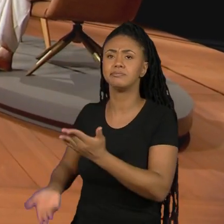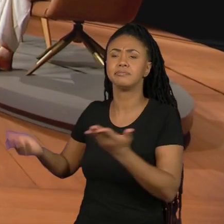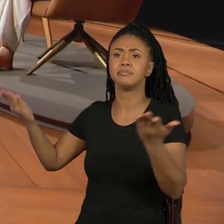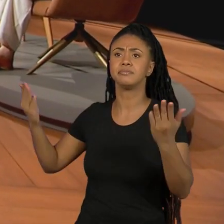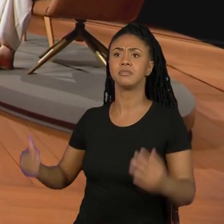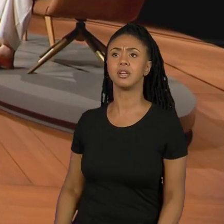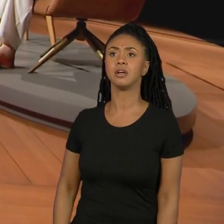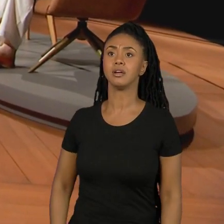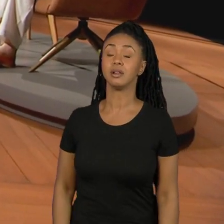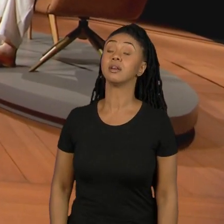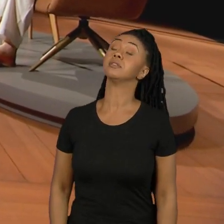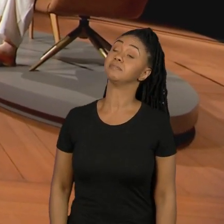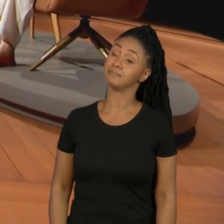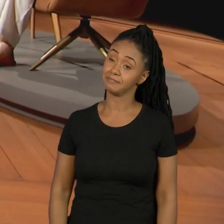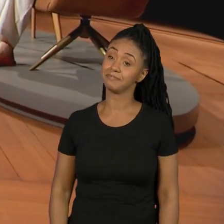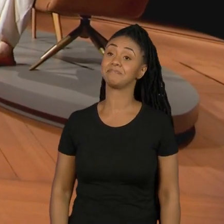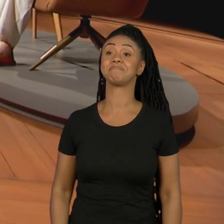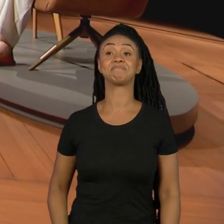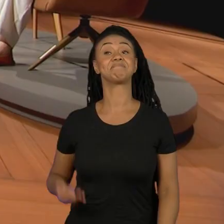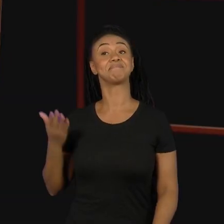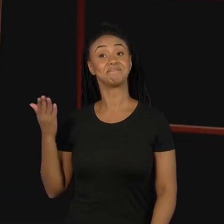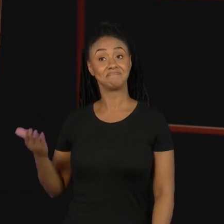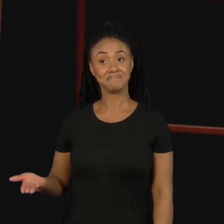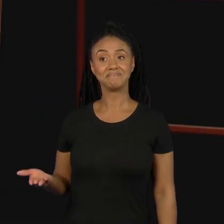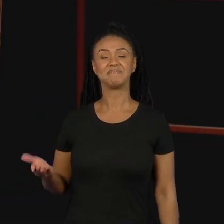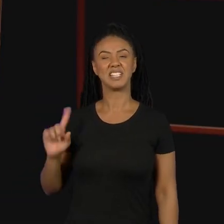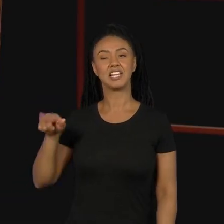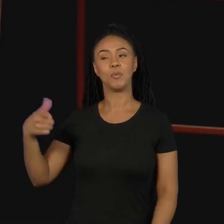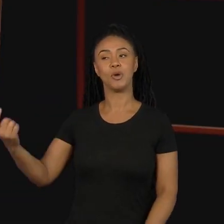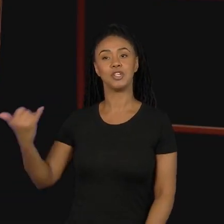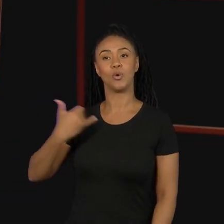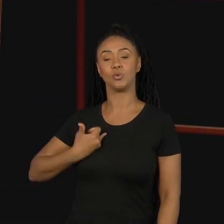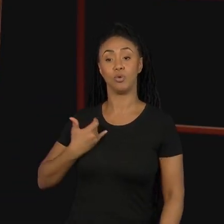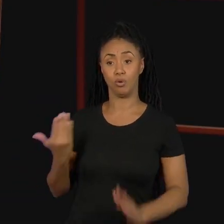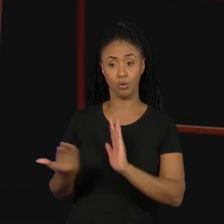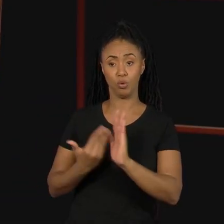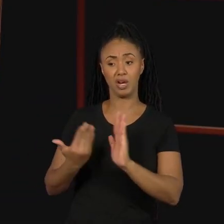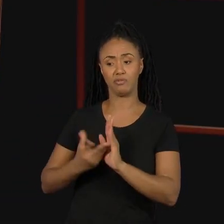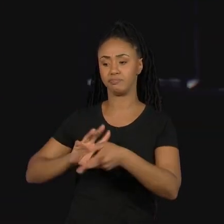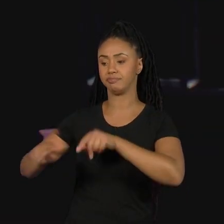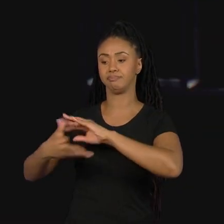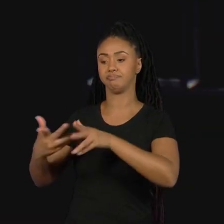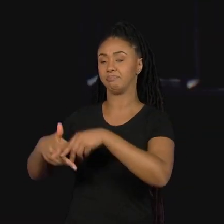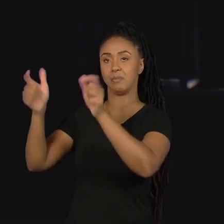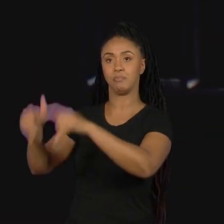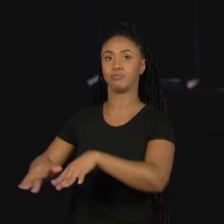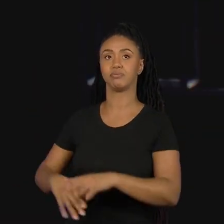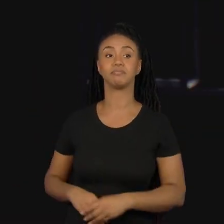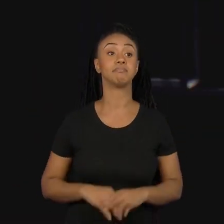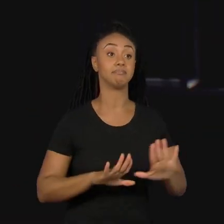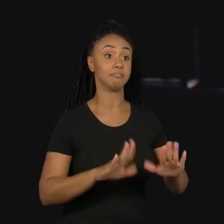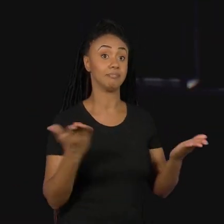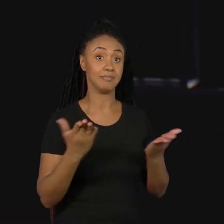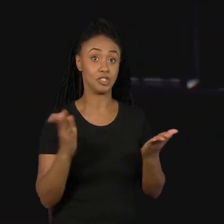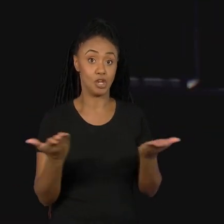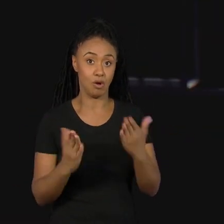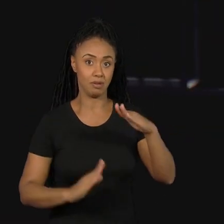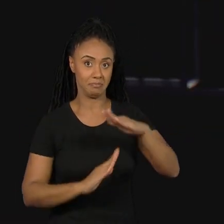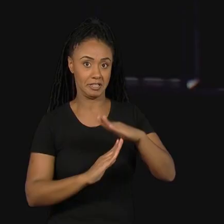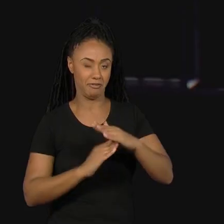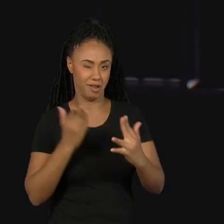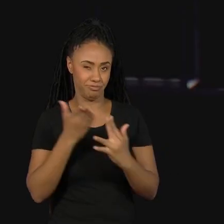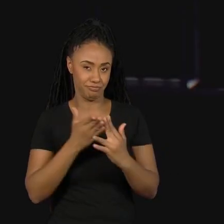Porque ali é a confissão de que ele jogou fora a Rita, que ele desperdiçou. Petkov, a gente vai para mais um